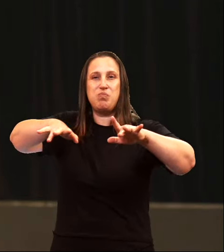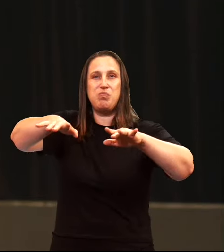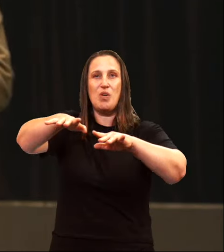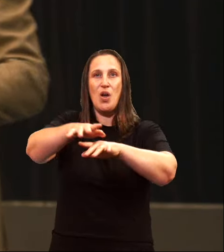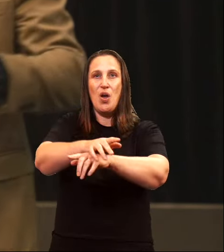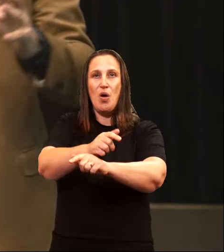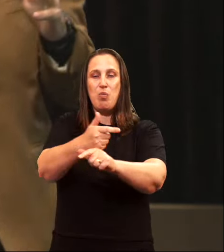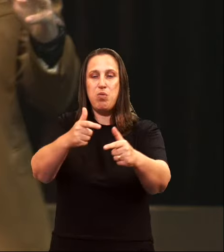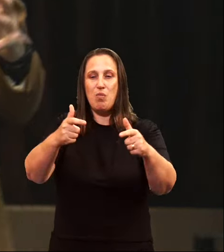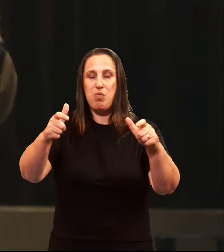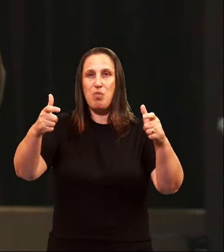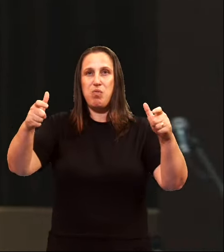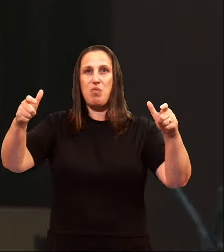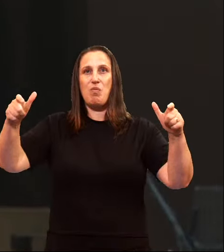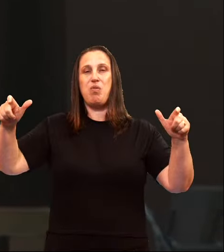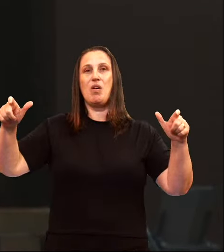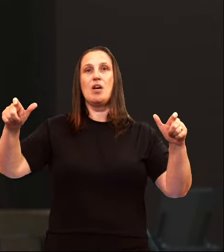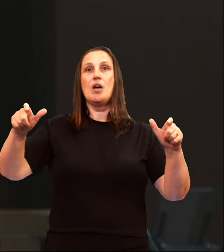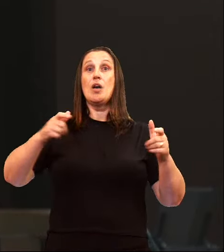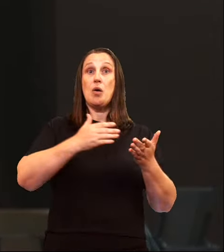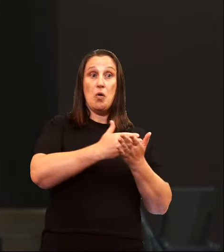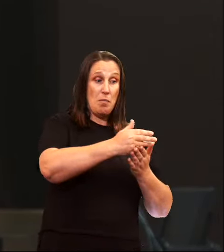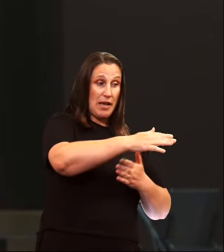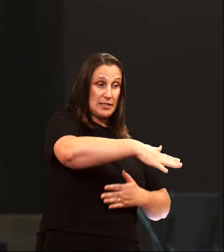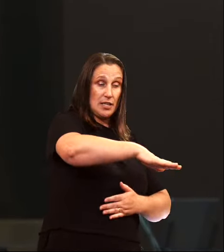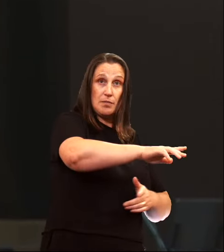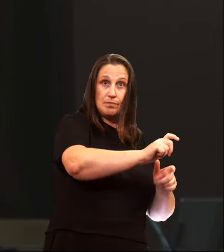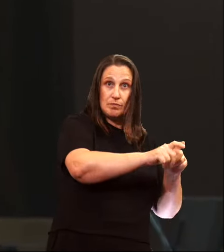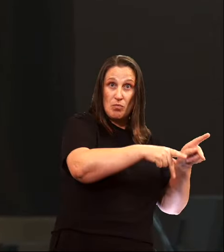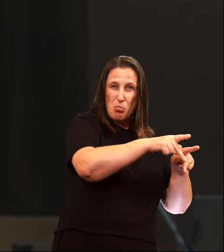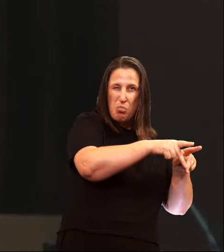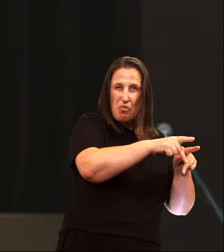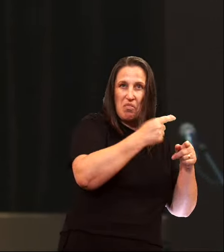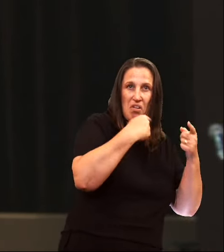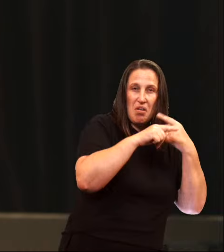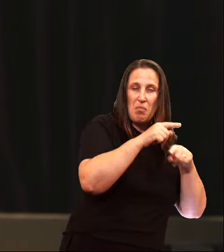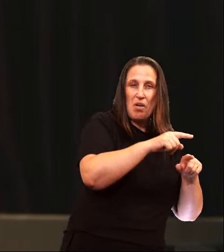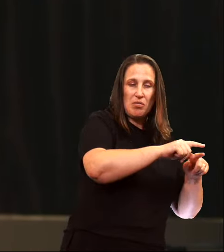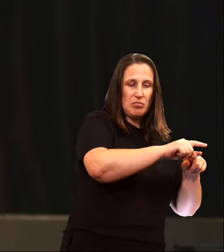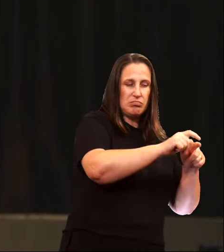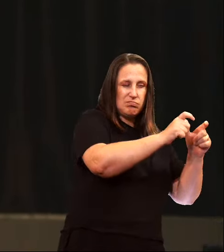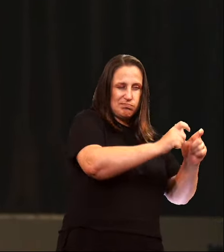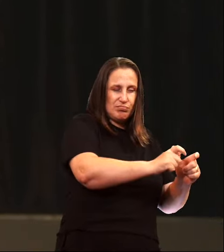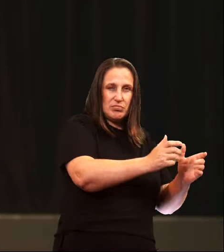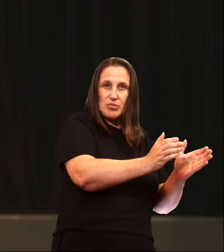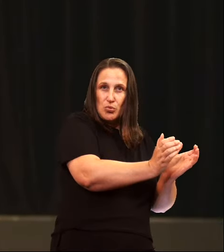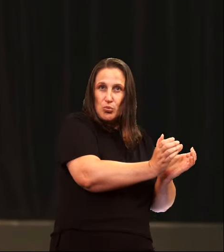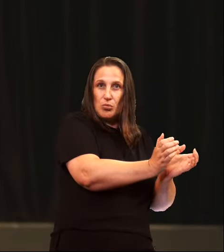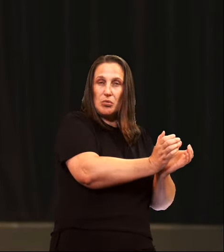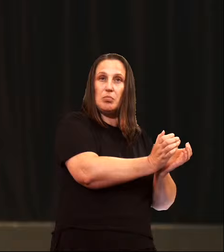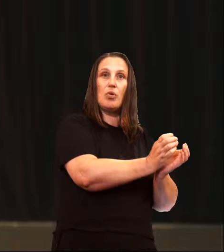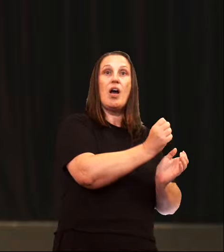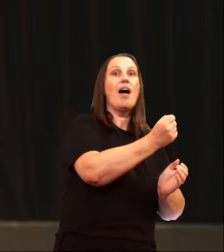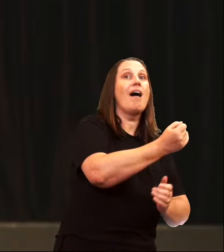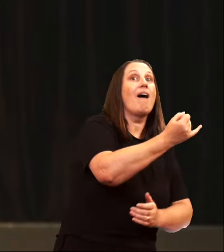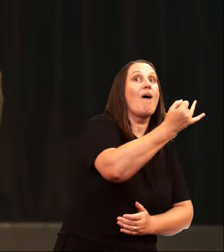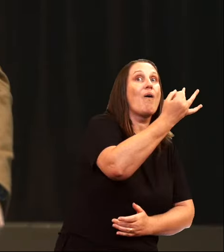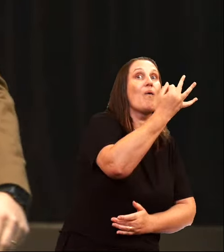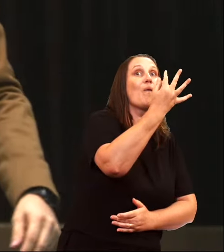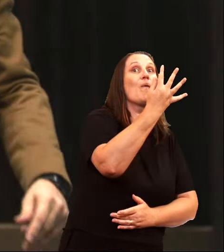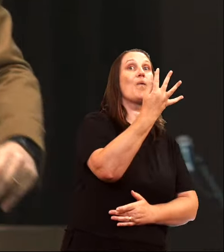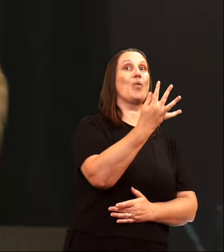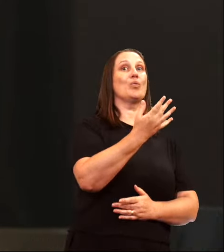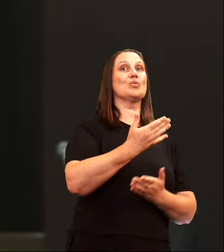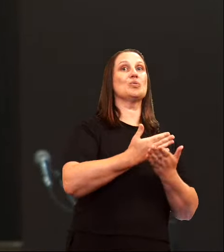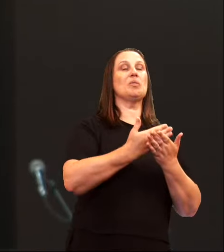progredir. Começa com o populacho. Aí a Bíblia fala que alguns do povo de Israel começam a reclamar. E